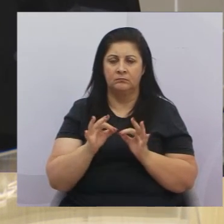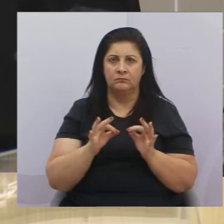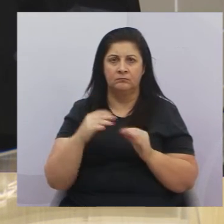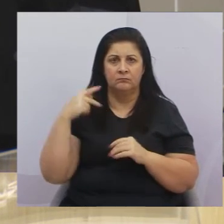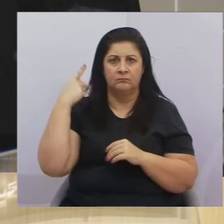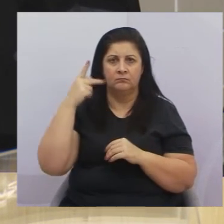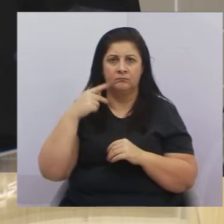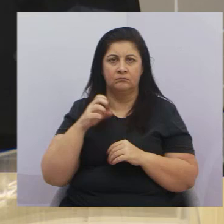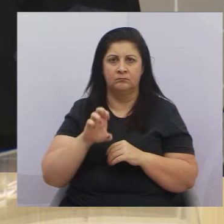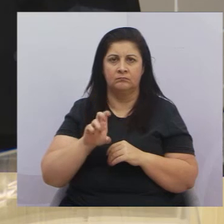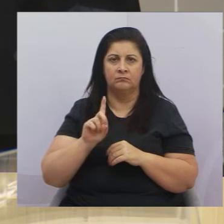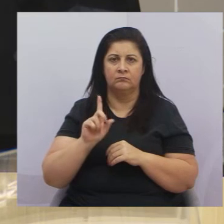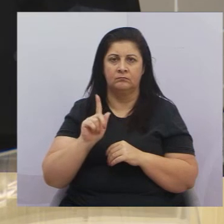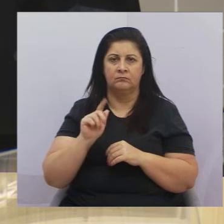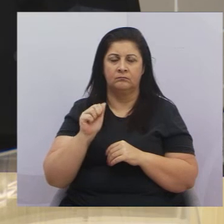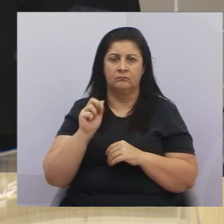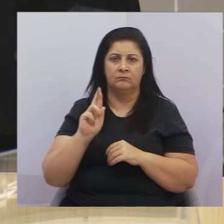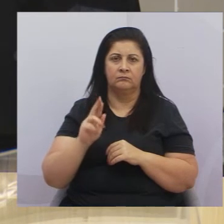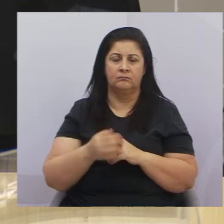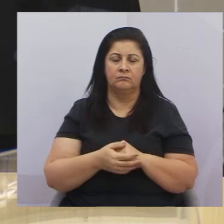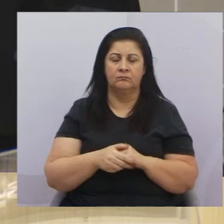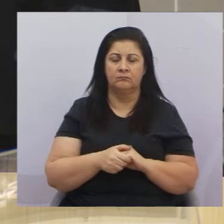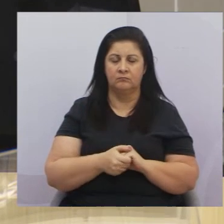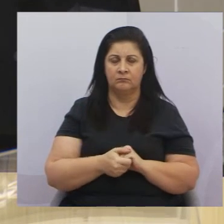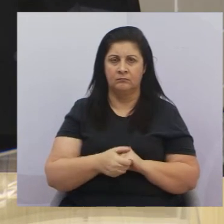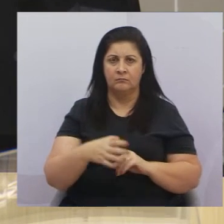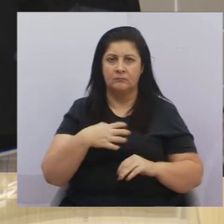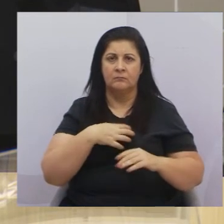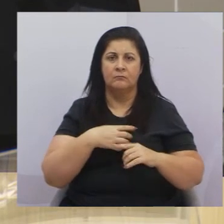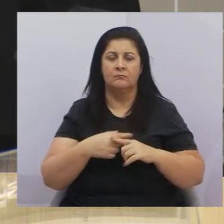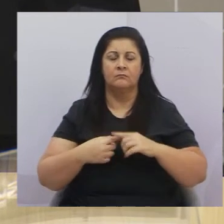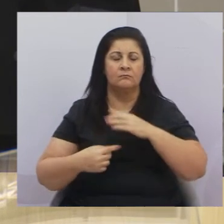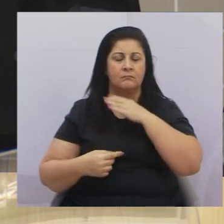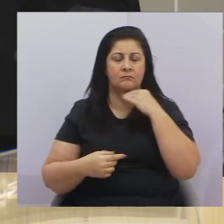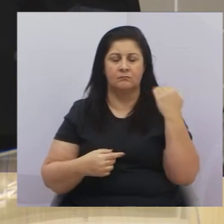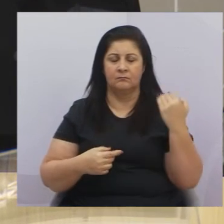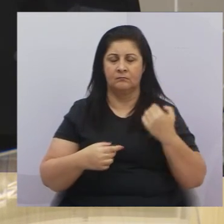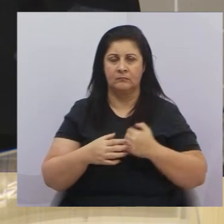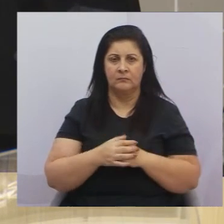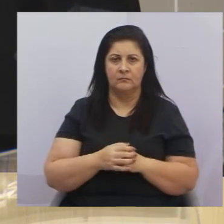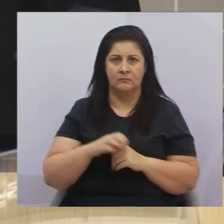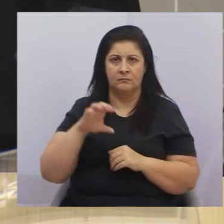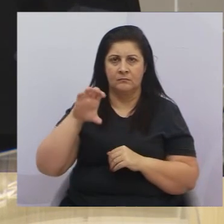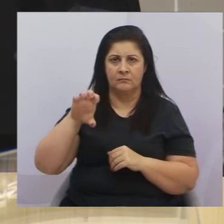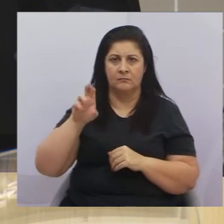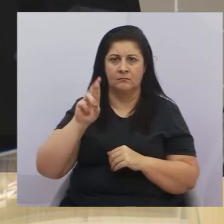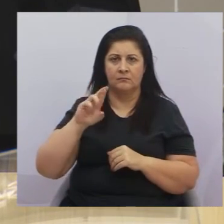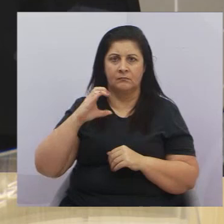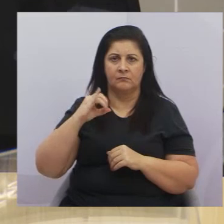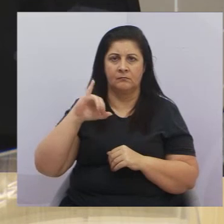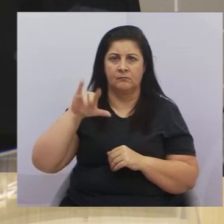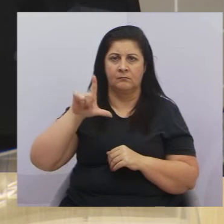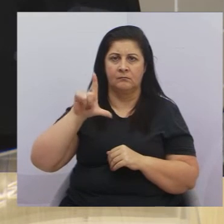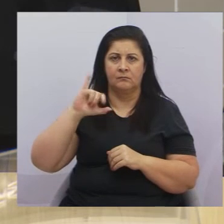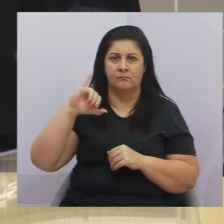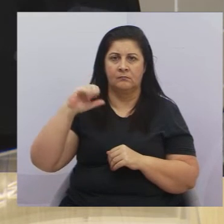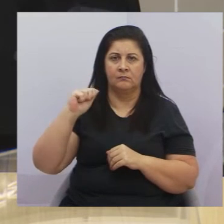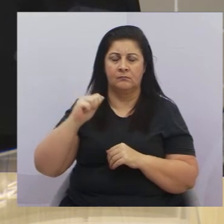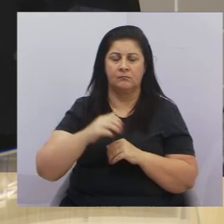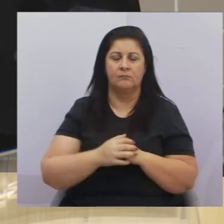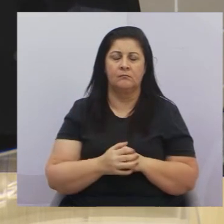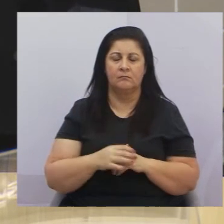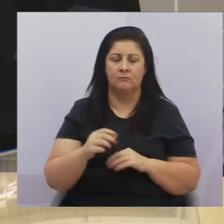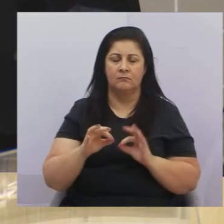pelo vereador Edgar Sasaki. Voto de pesar pelo falecimento de Ercília Faria Marquesi.